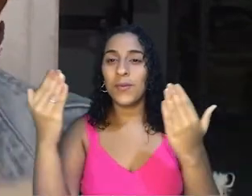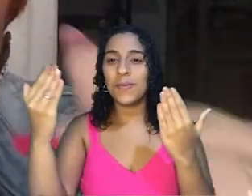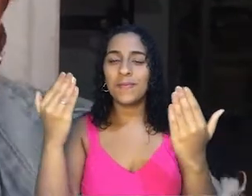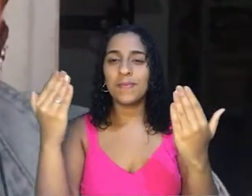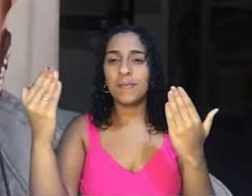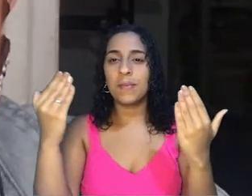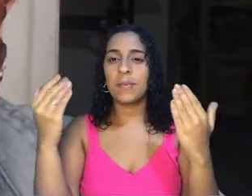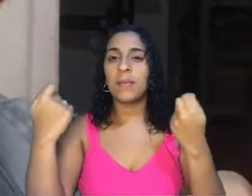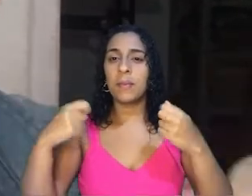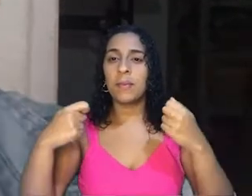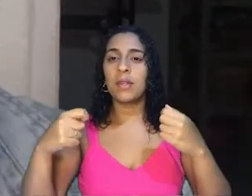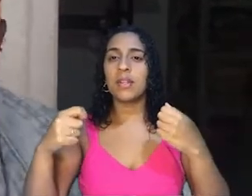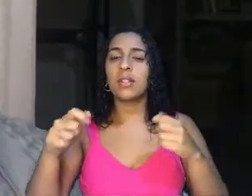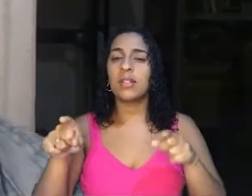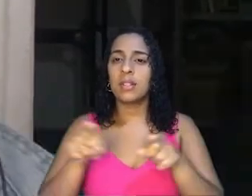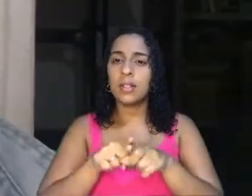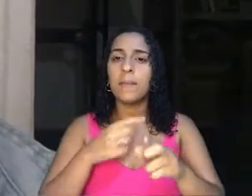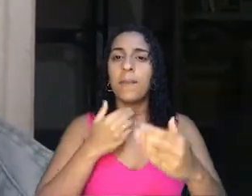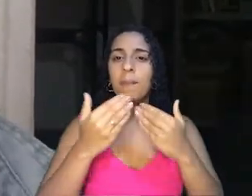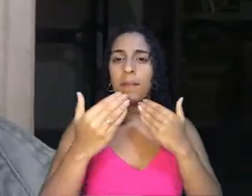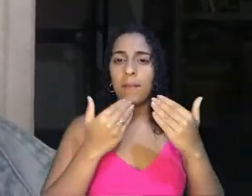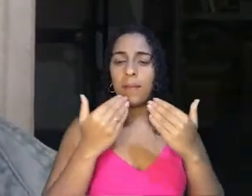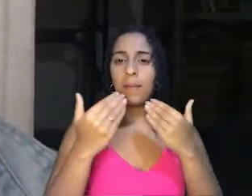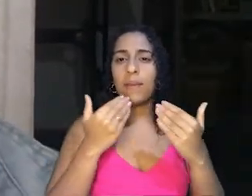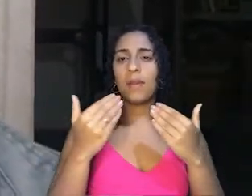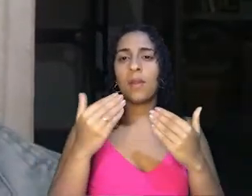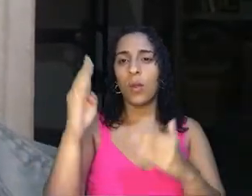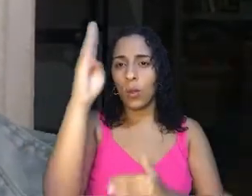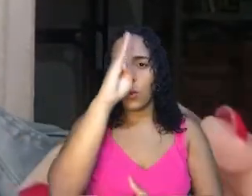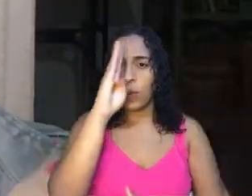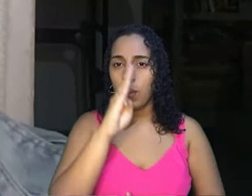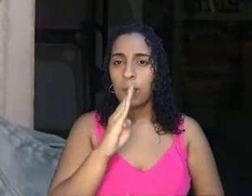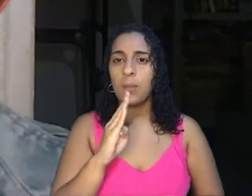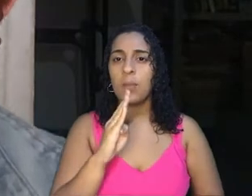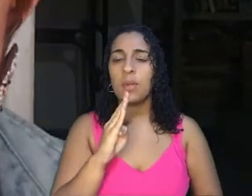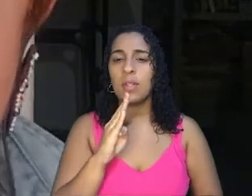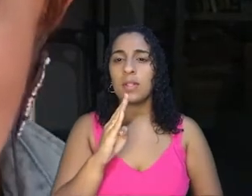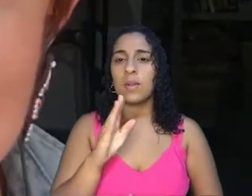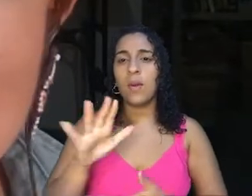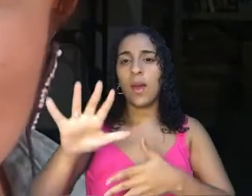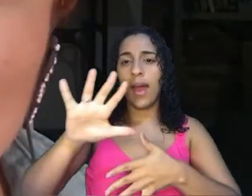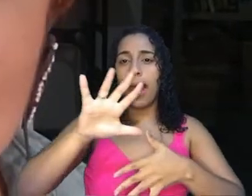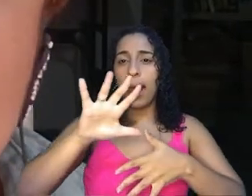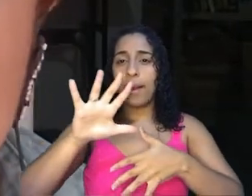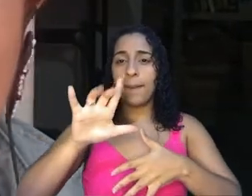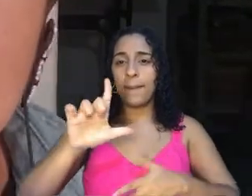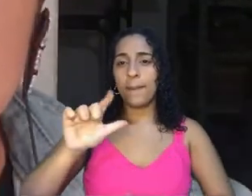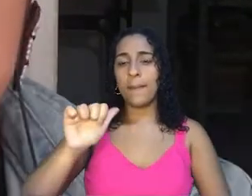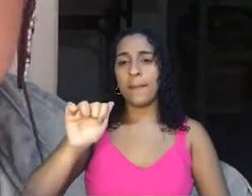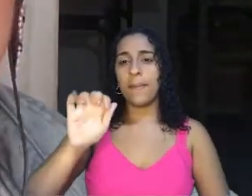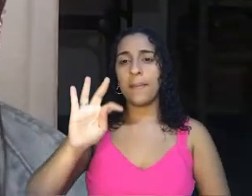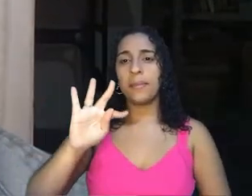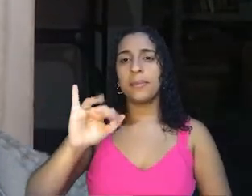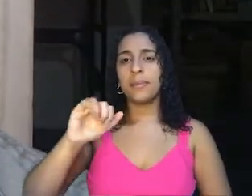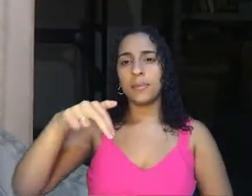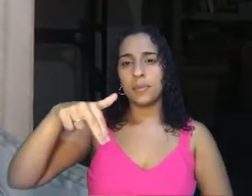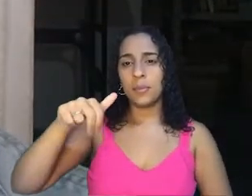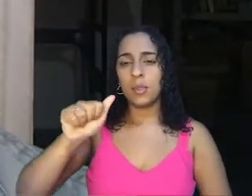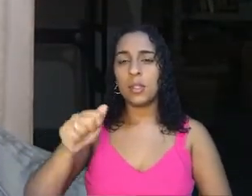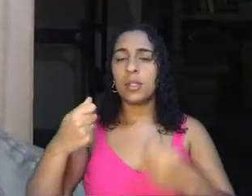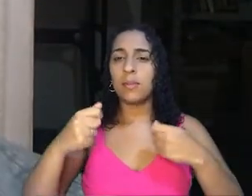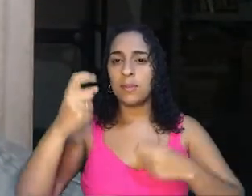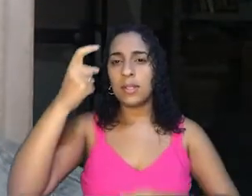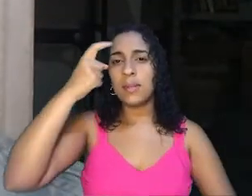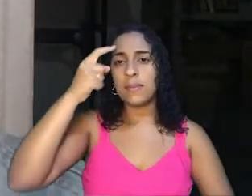a gente também tem que trazer para o debate que é o Brasil é América Latina a gente tem que pensar